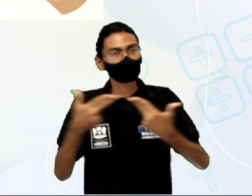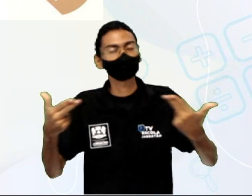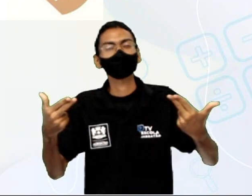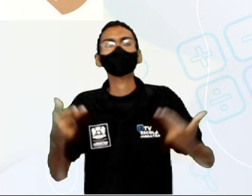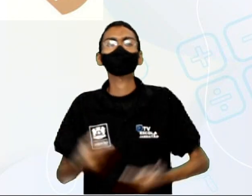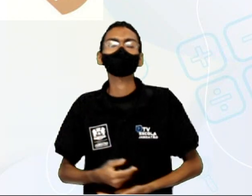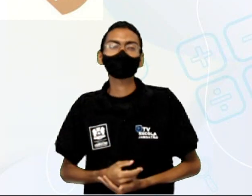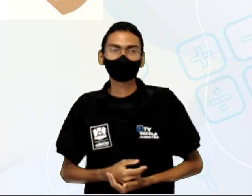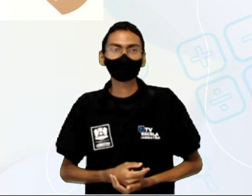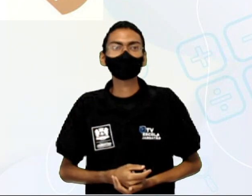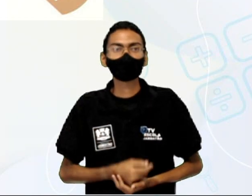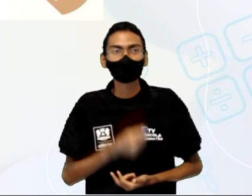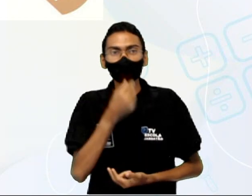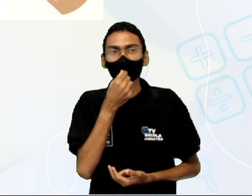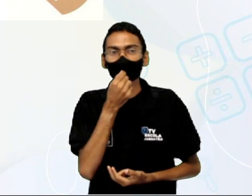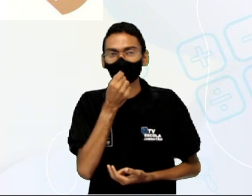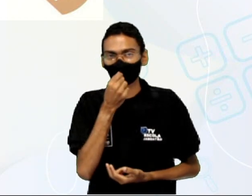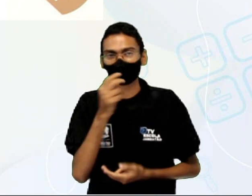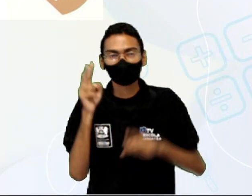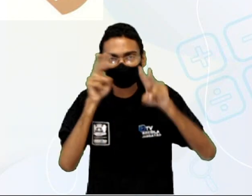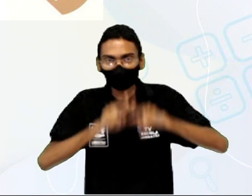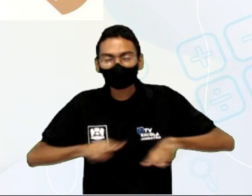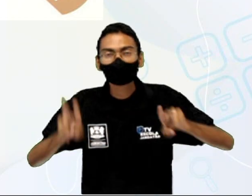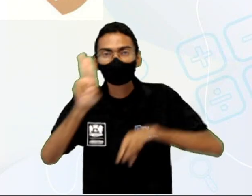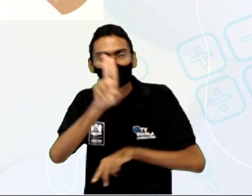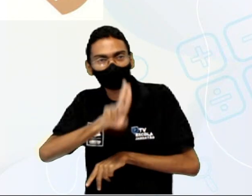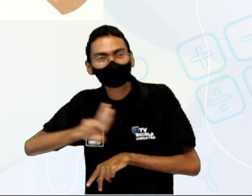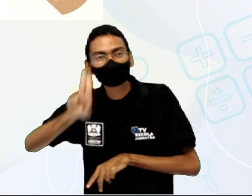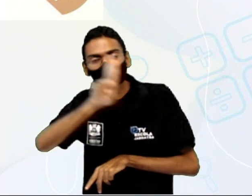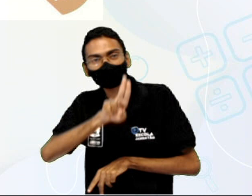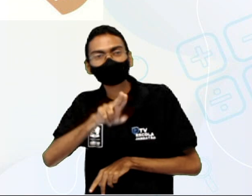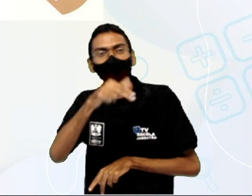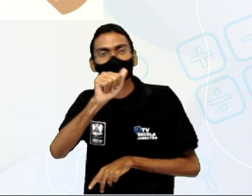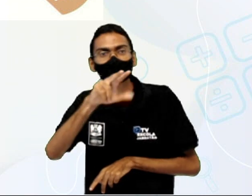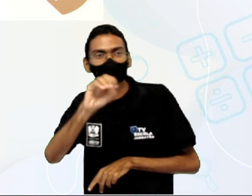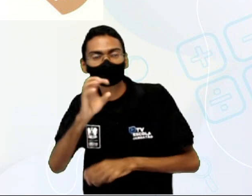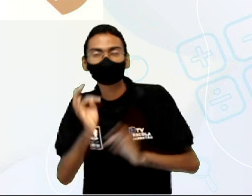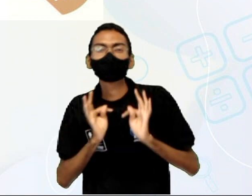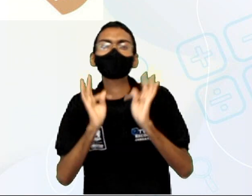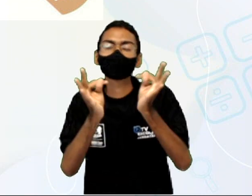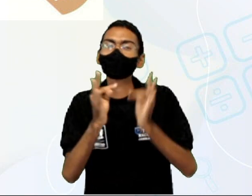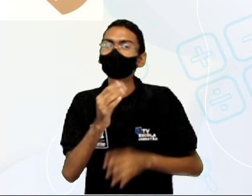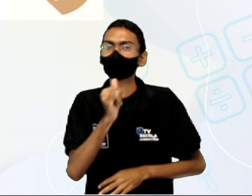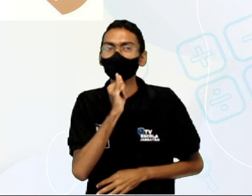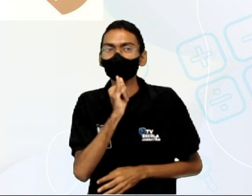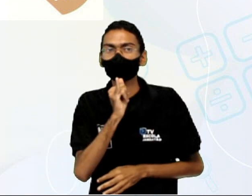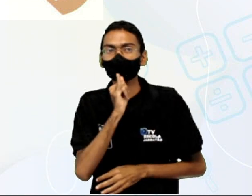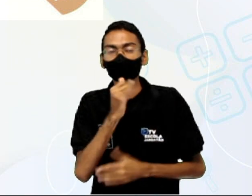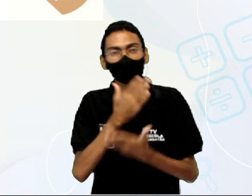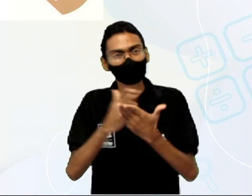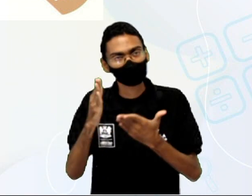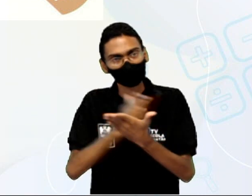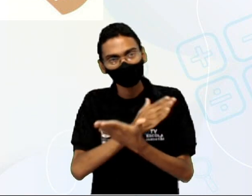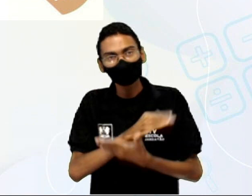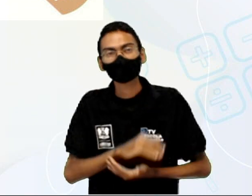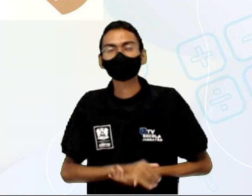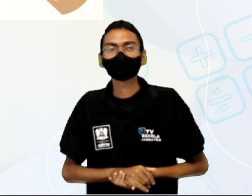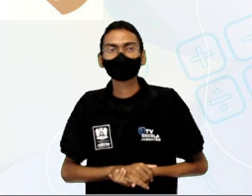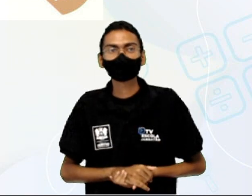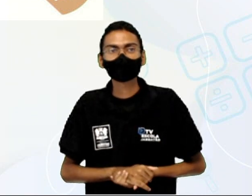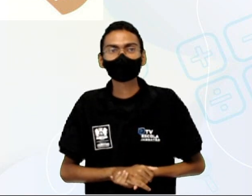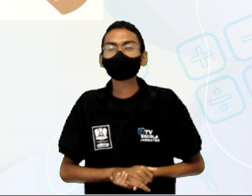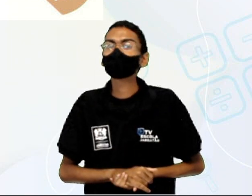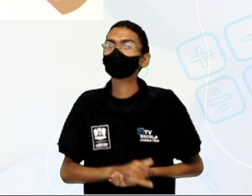Vamos ver agora alguns usos da nanotecnologia, alguns exemplos. Um dos exemplos do uso